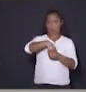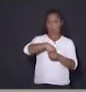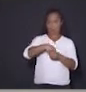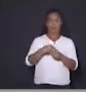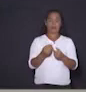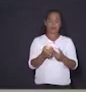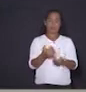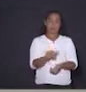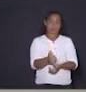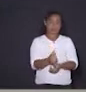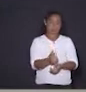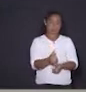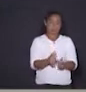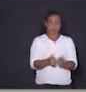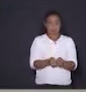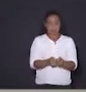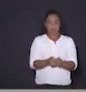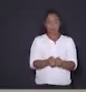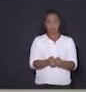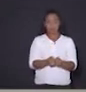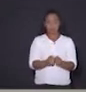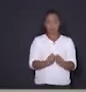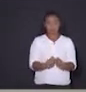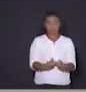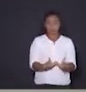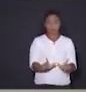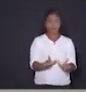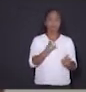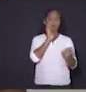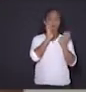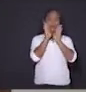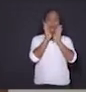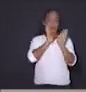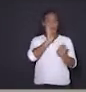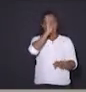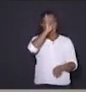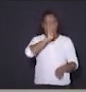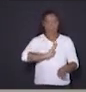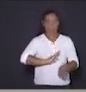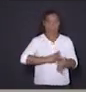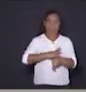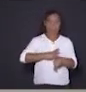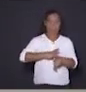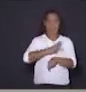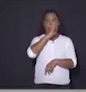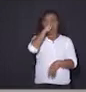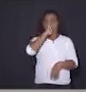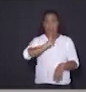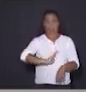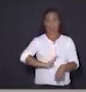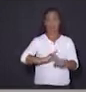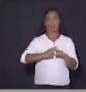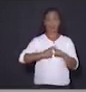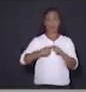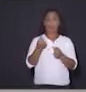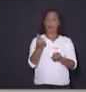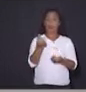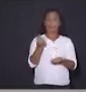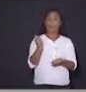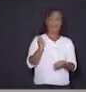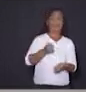gosta numa primeira vista né é o facebook grátis whatsapp grátis que não desconta da sua franquia de dados